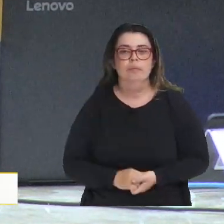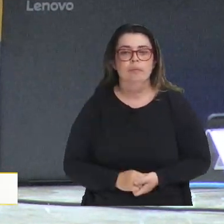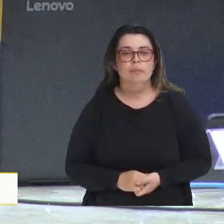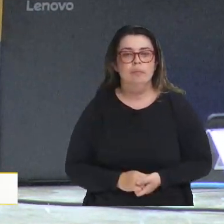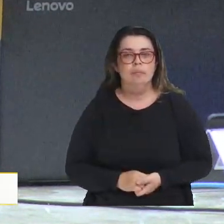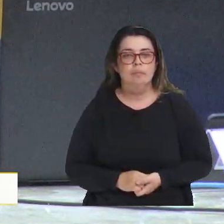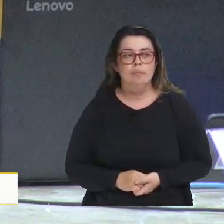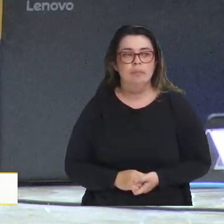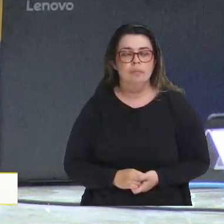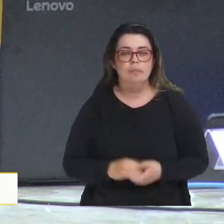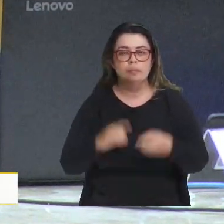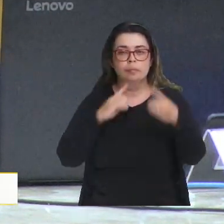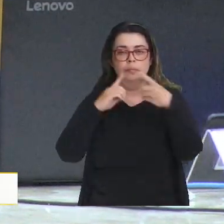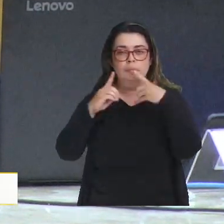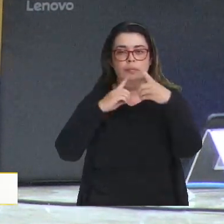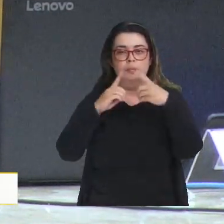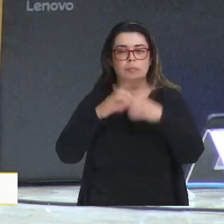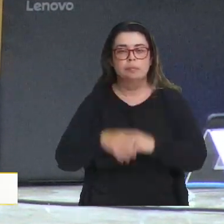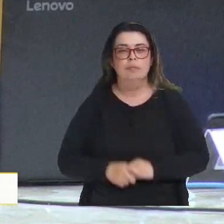184/2022. É em discussão?